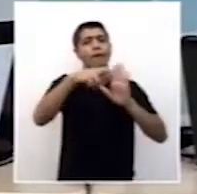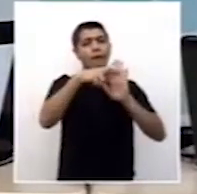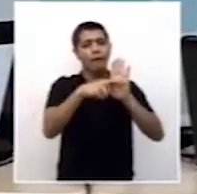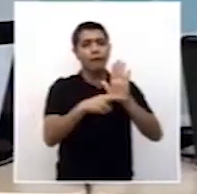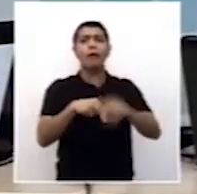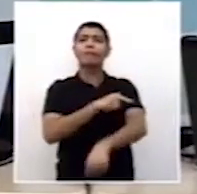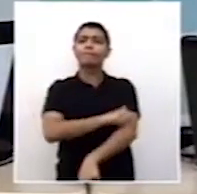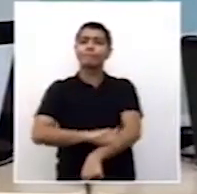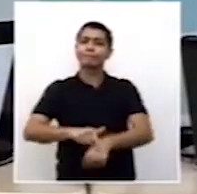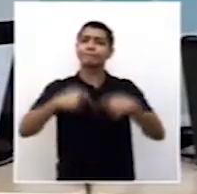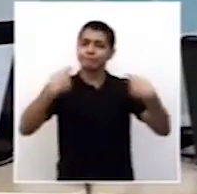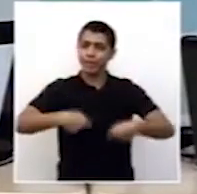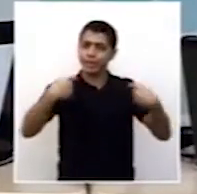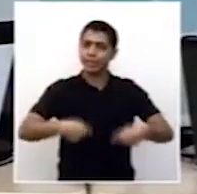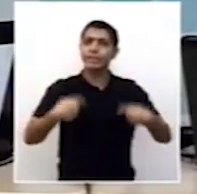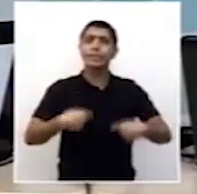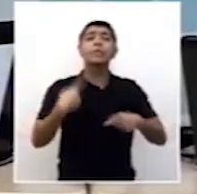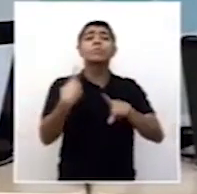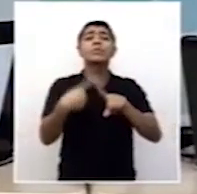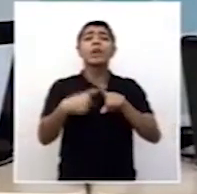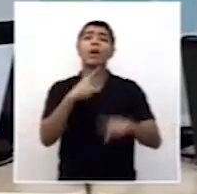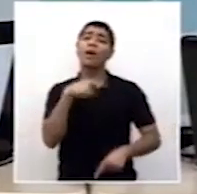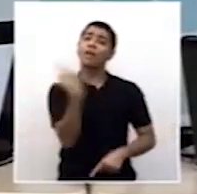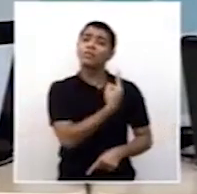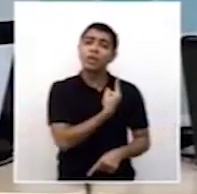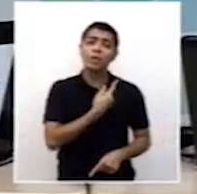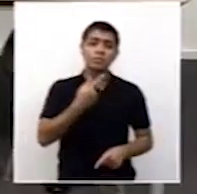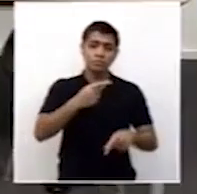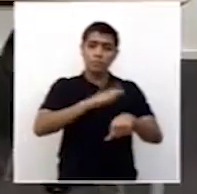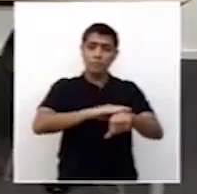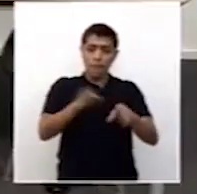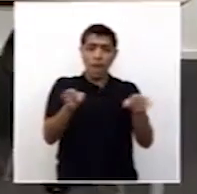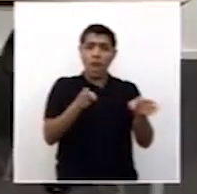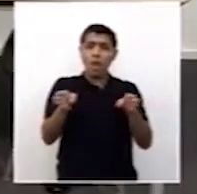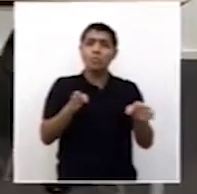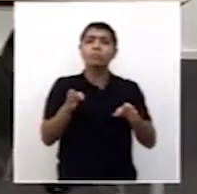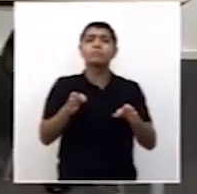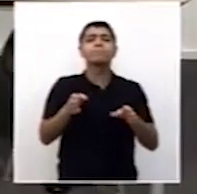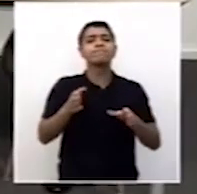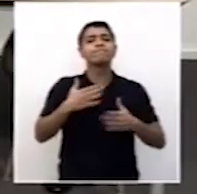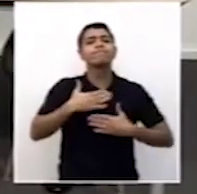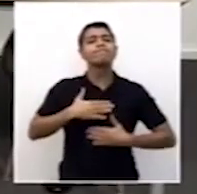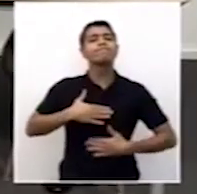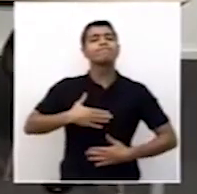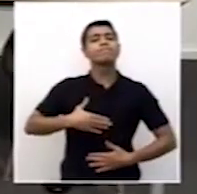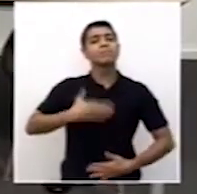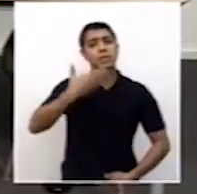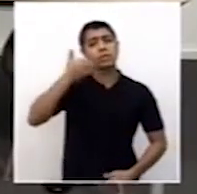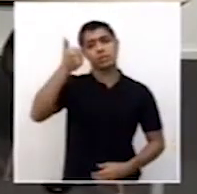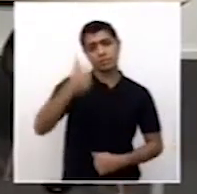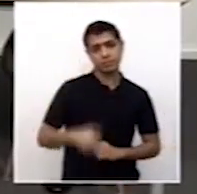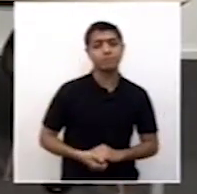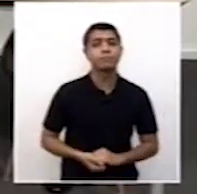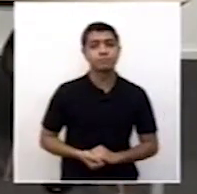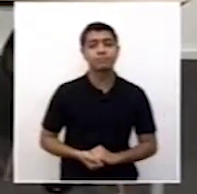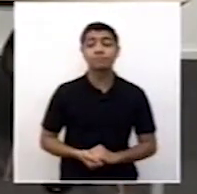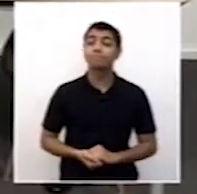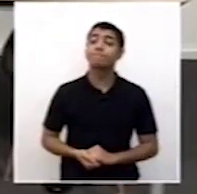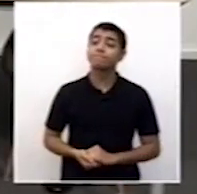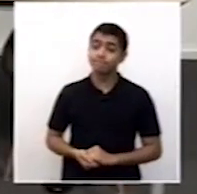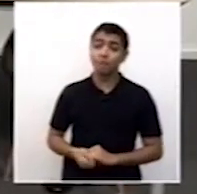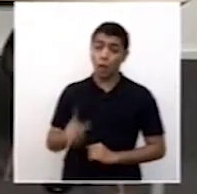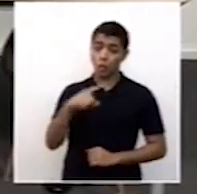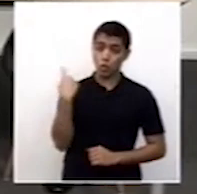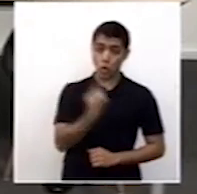gente pudesse passar esse período melhor. Toda essa conversa foi para levar vocês